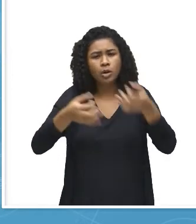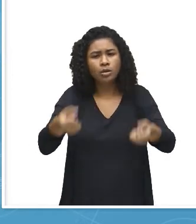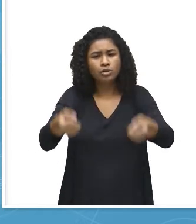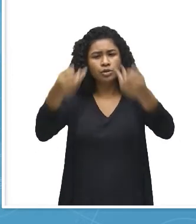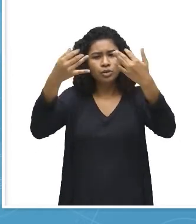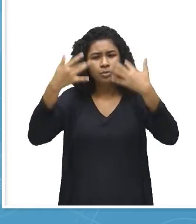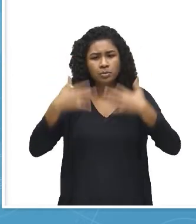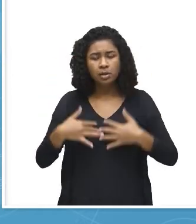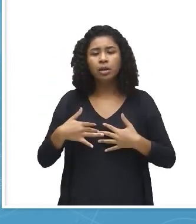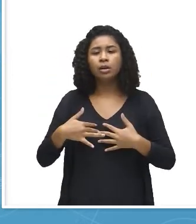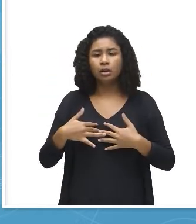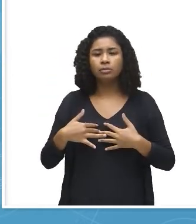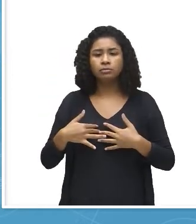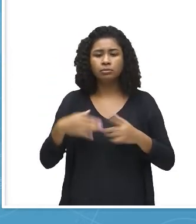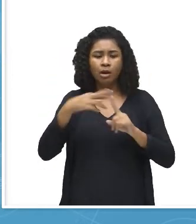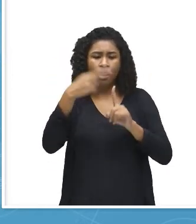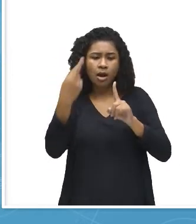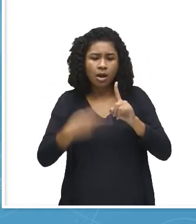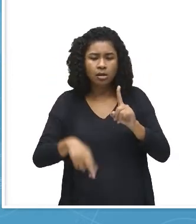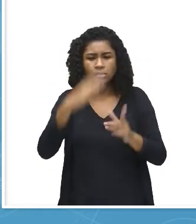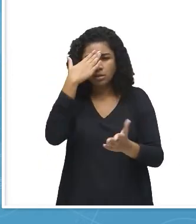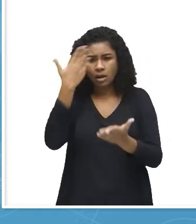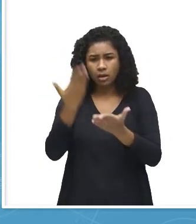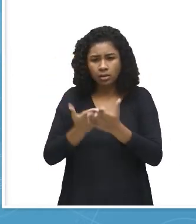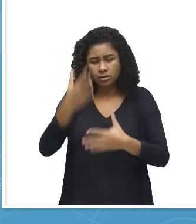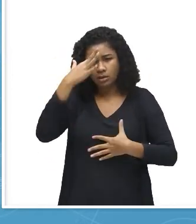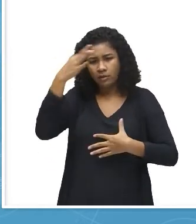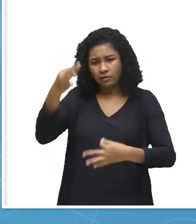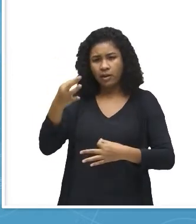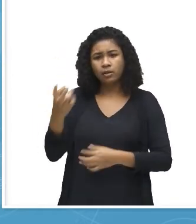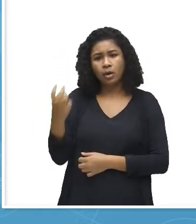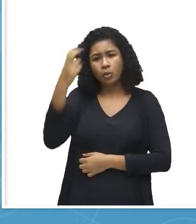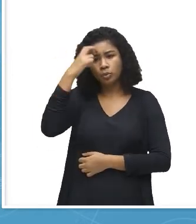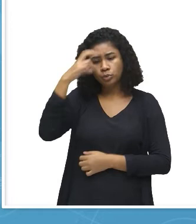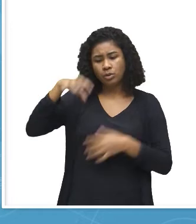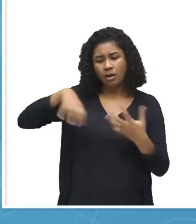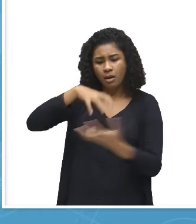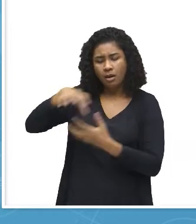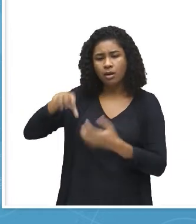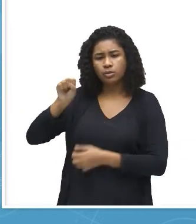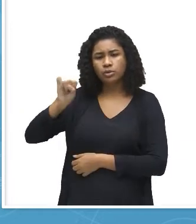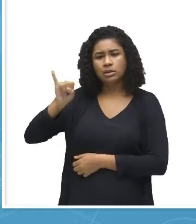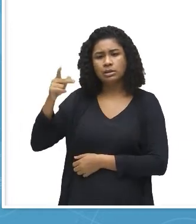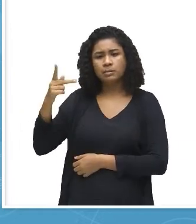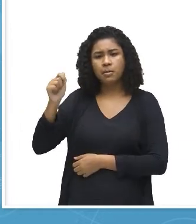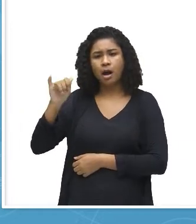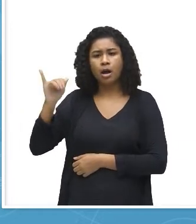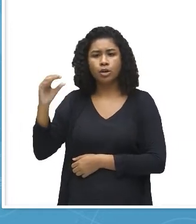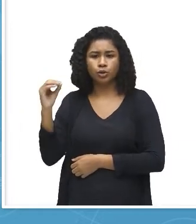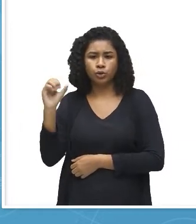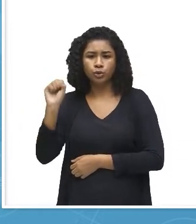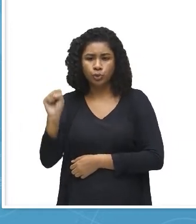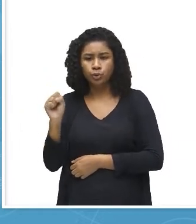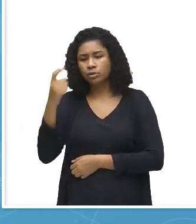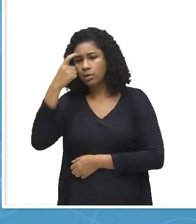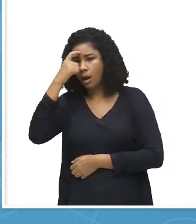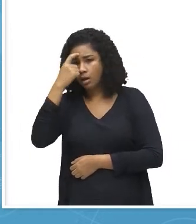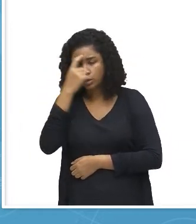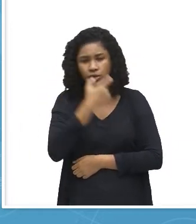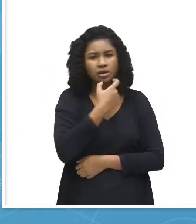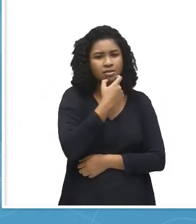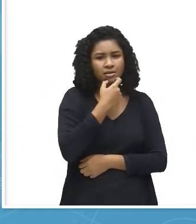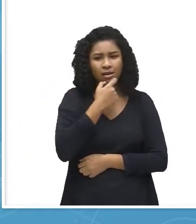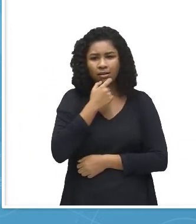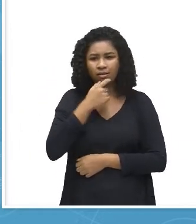crenças religiosas e das práticas culturais na Guerra dos Cipaios, conflito entre Inglaterra e Índia. Aqui na segunda